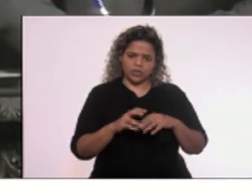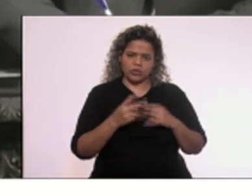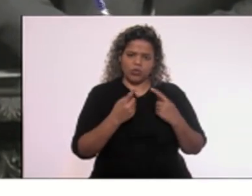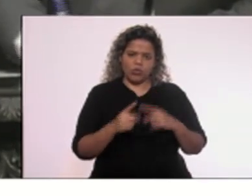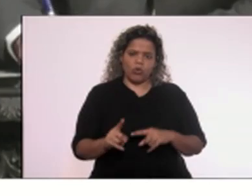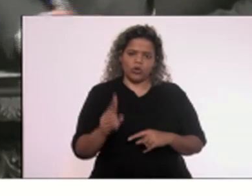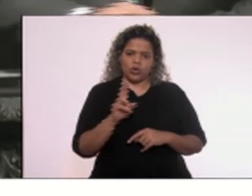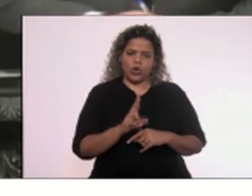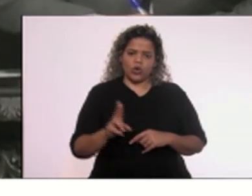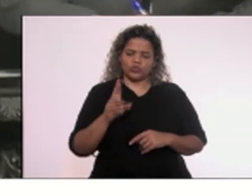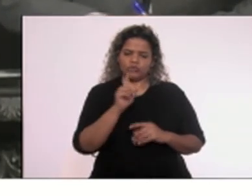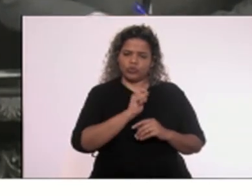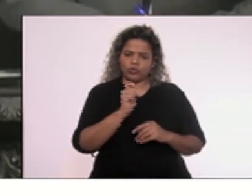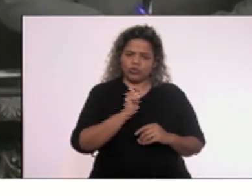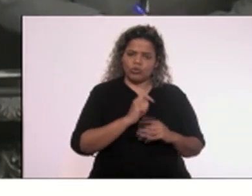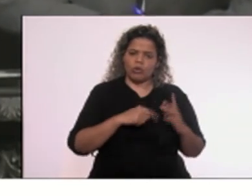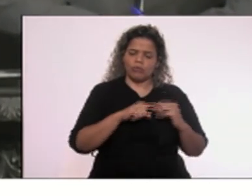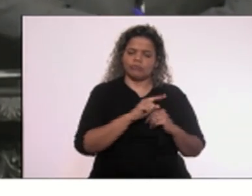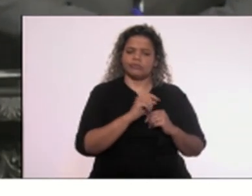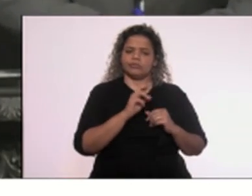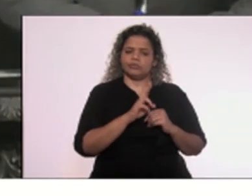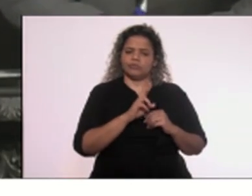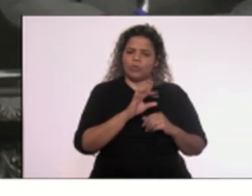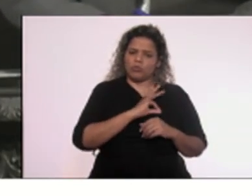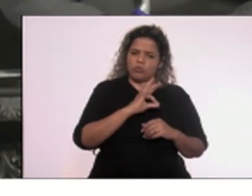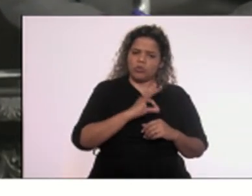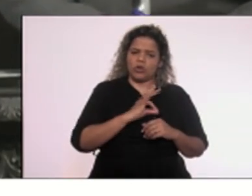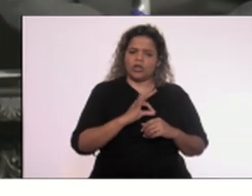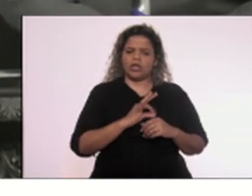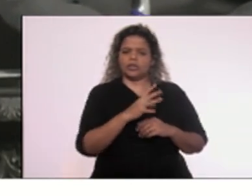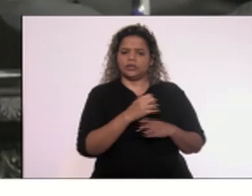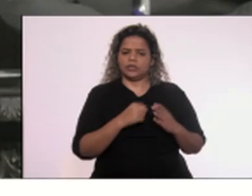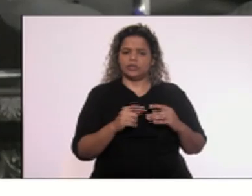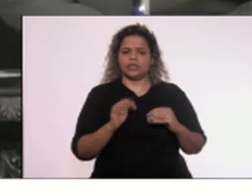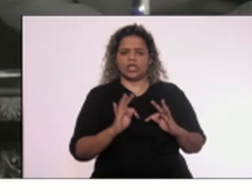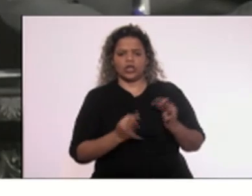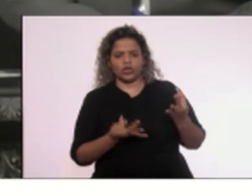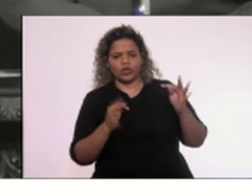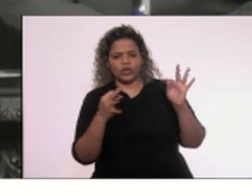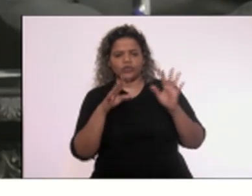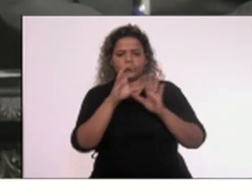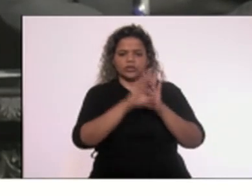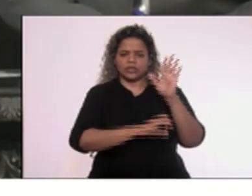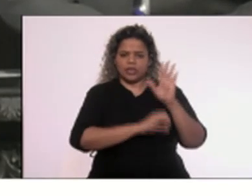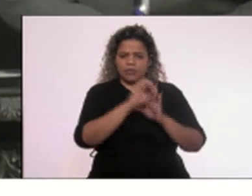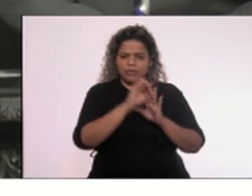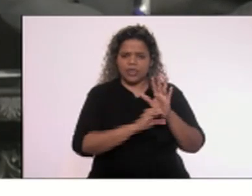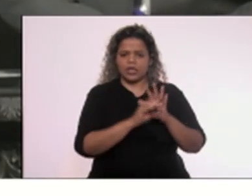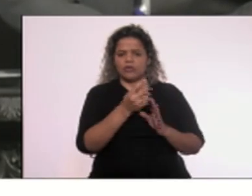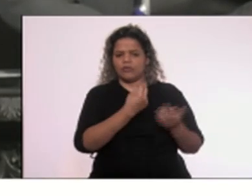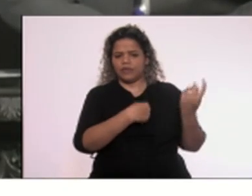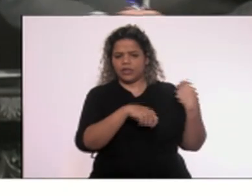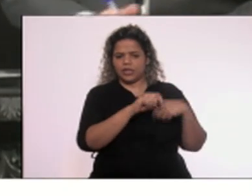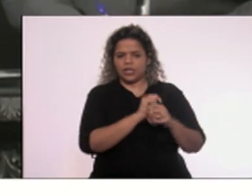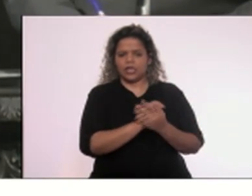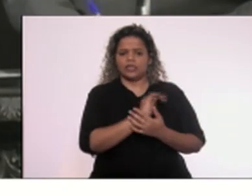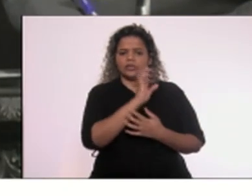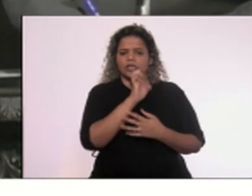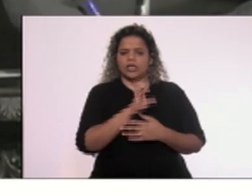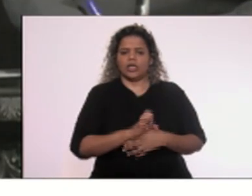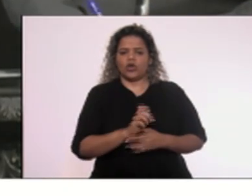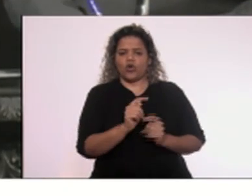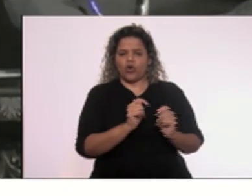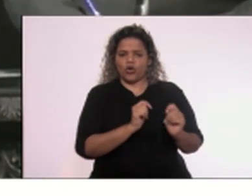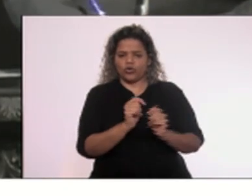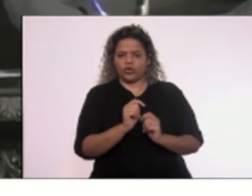de Drogas dependentes químicas em geral, de Segurança Pública, Assunto de Polícia, Ciência e Tecnologia, Orçamento, de Orçamento, Finanças, Fiscalização Financeira e